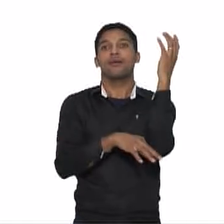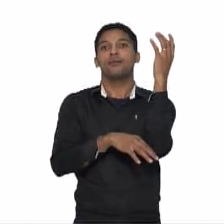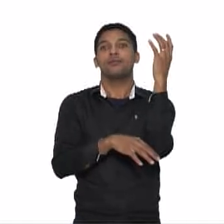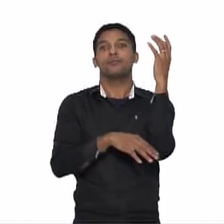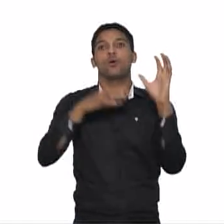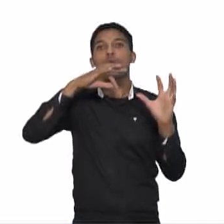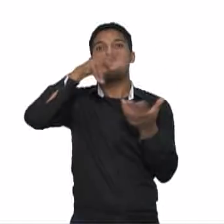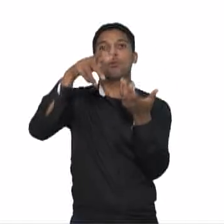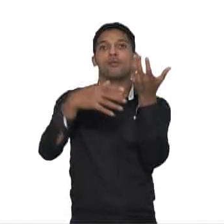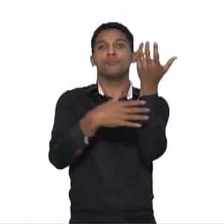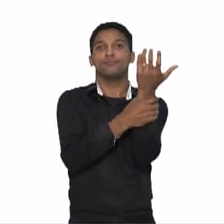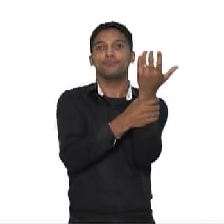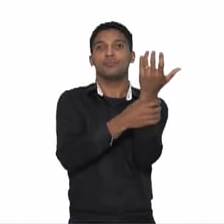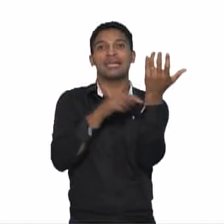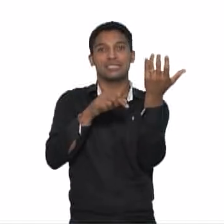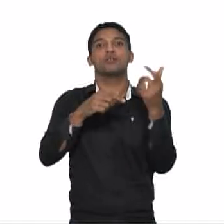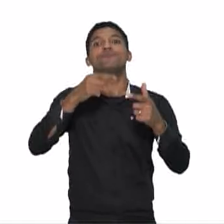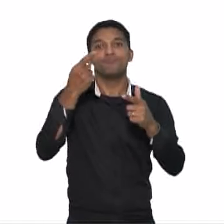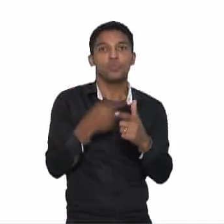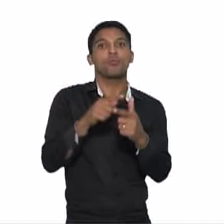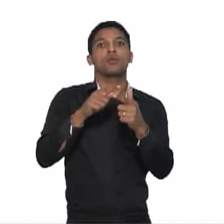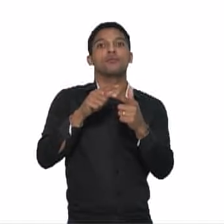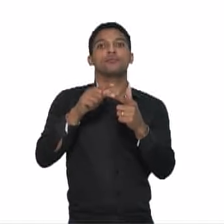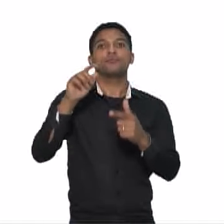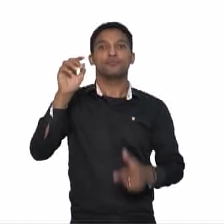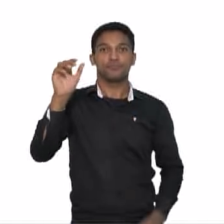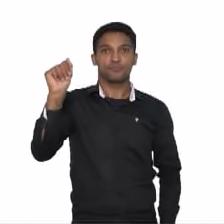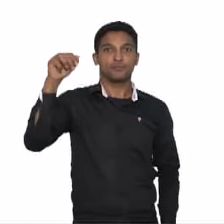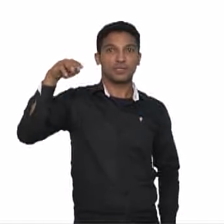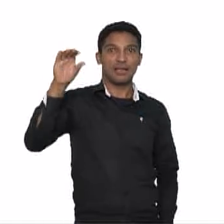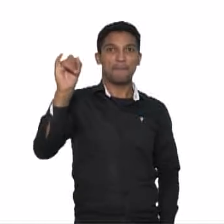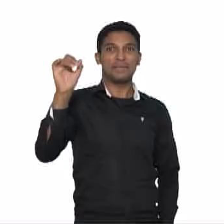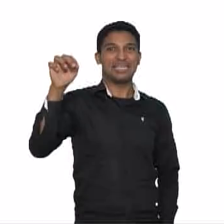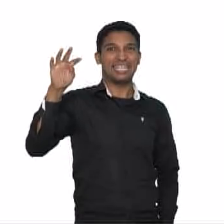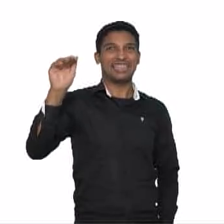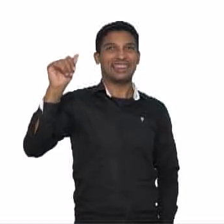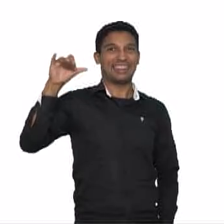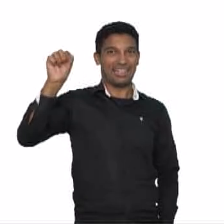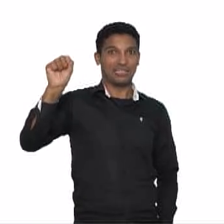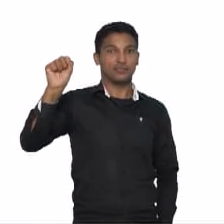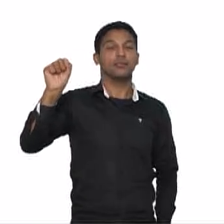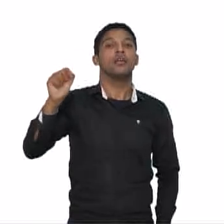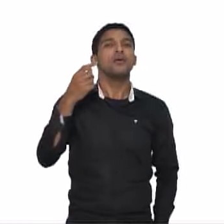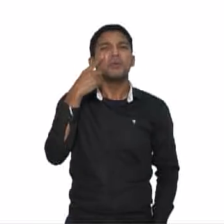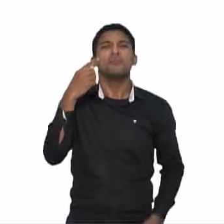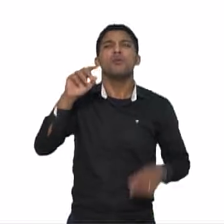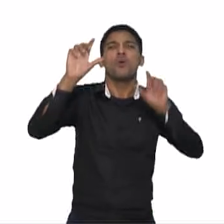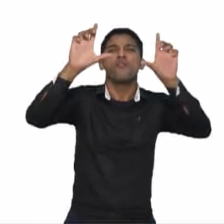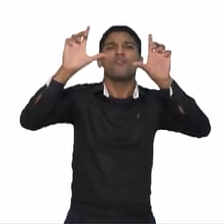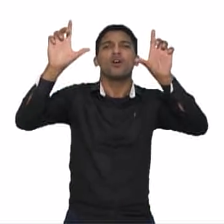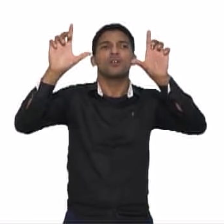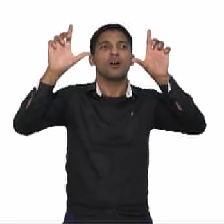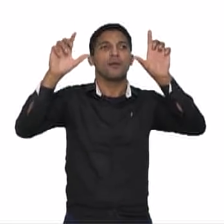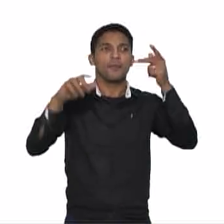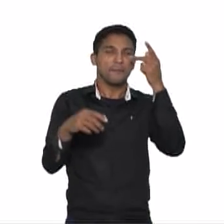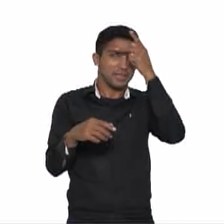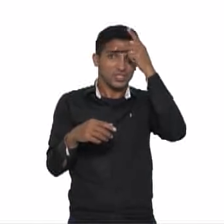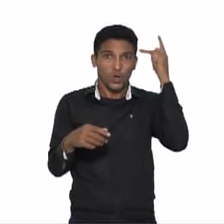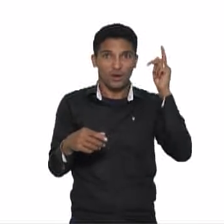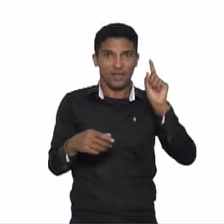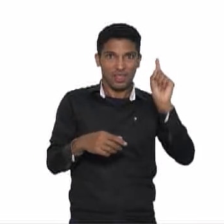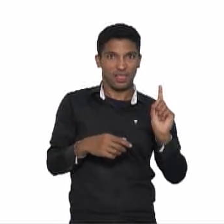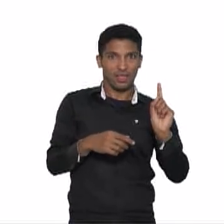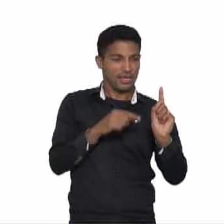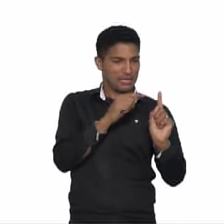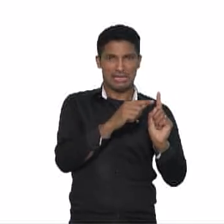britânico, trazendo cada pessoinha ali em cima do seu lixo, né? E o primeiro com um pouquinho ali,